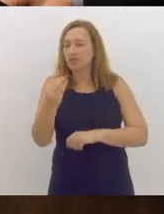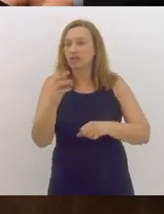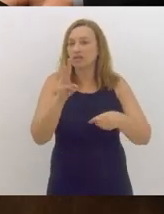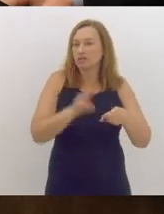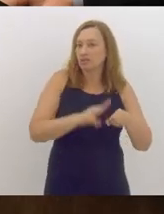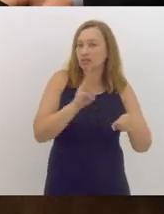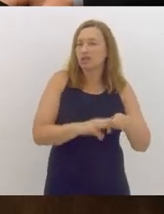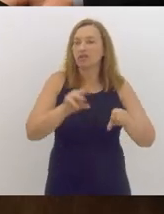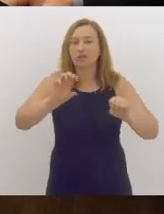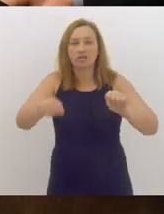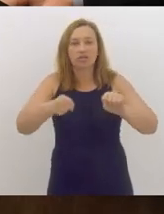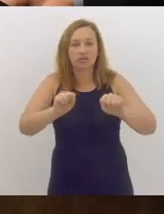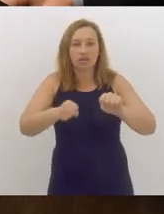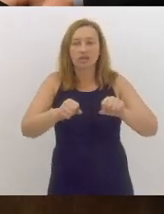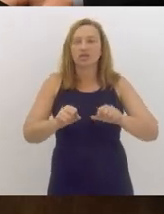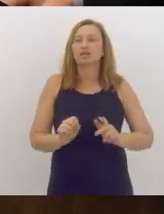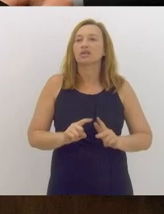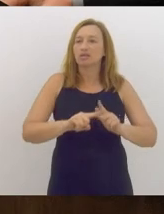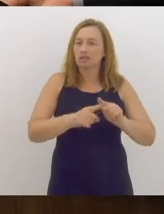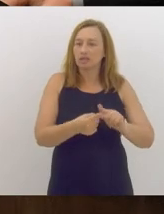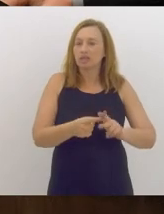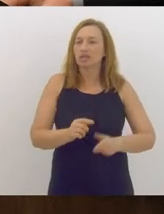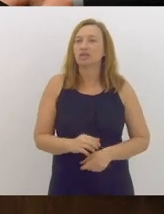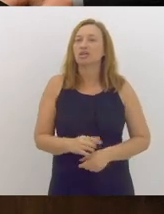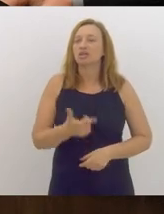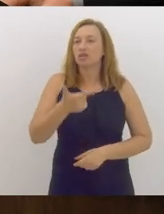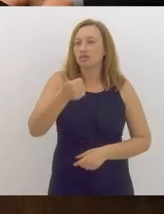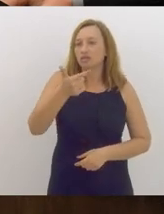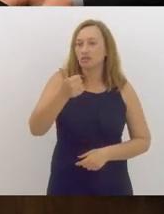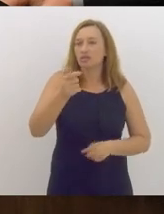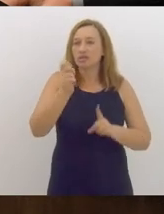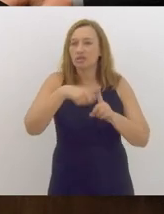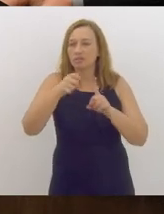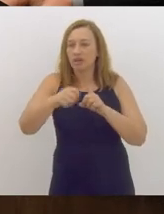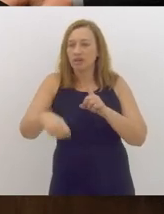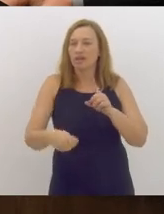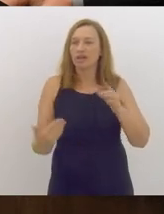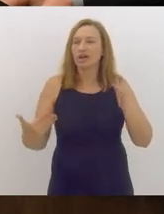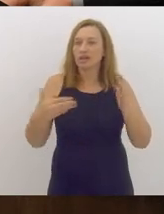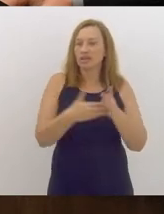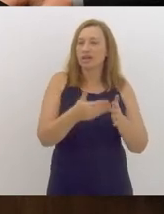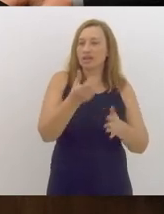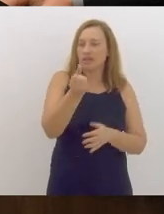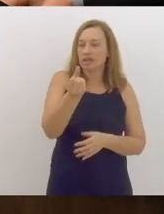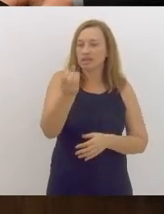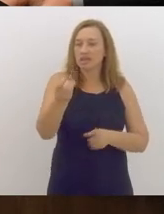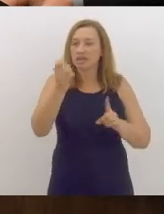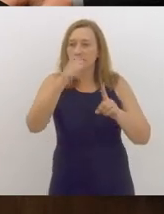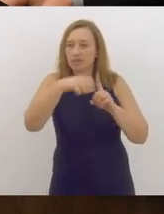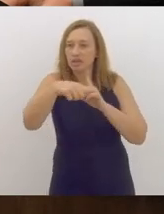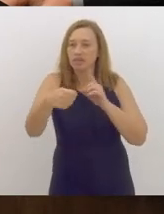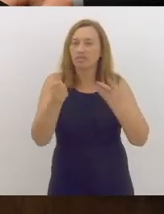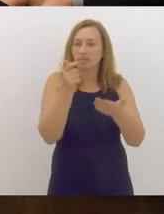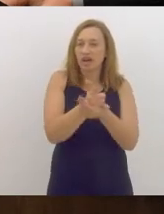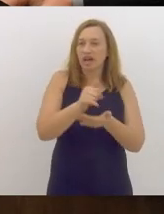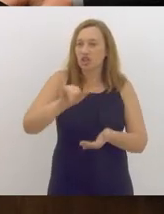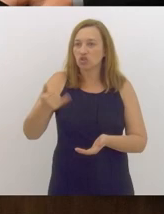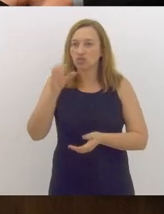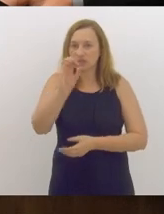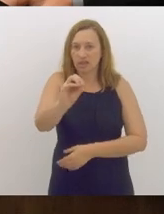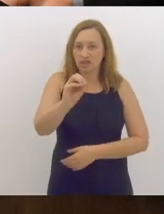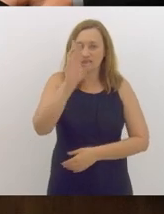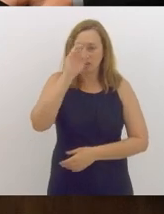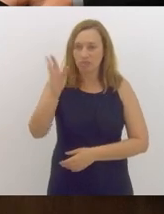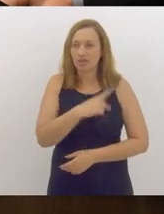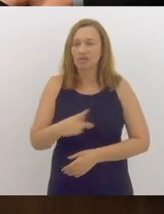e mototáxi regulamentado, mas 12 meses de carência, até 60 meses para pagar juros zero, presidente,